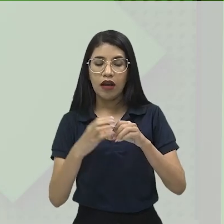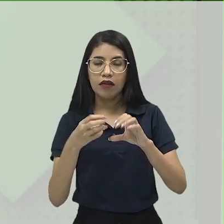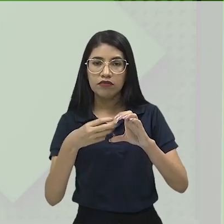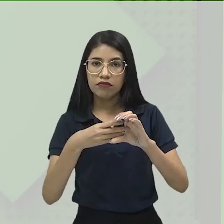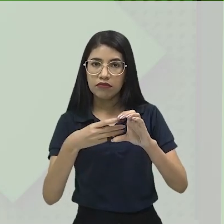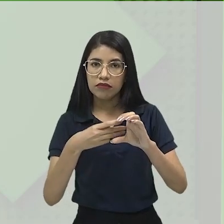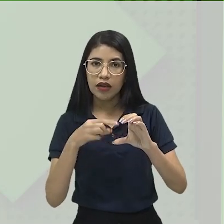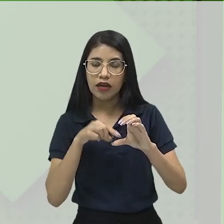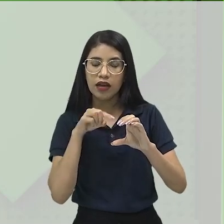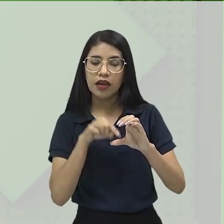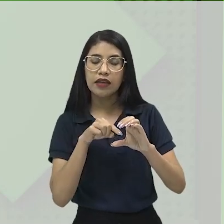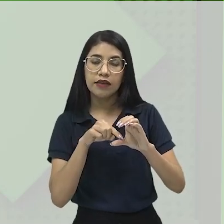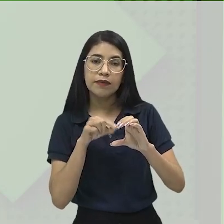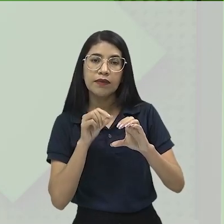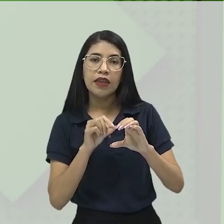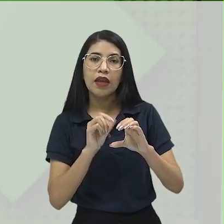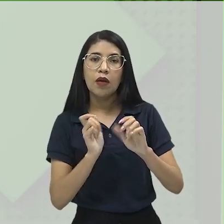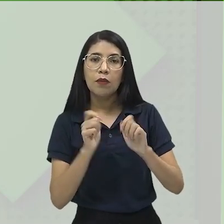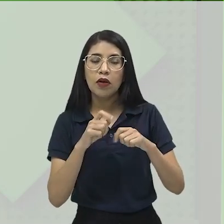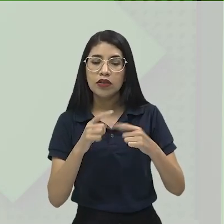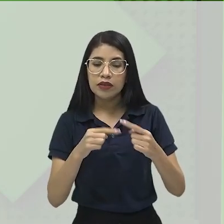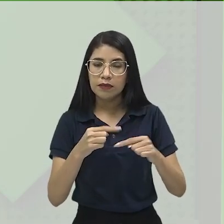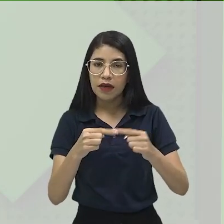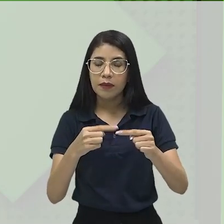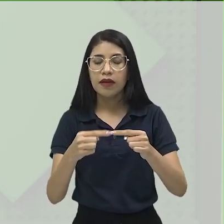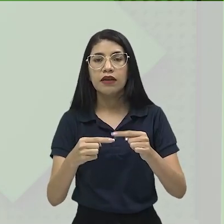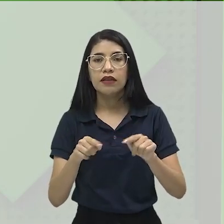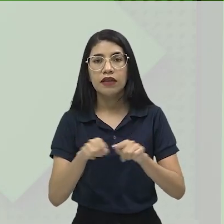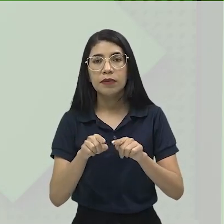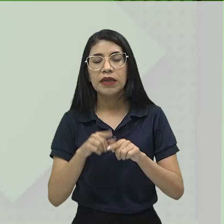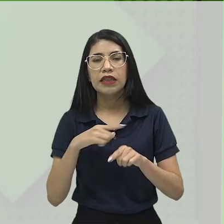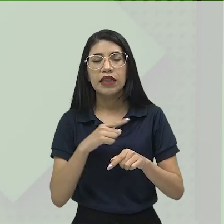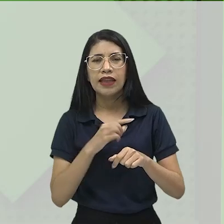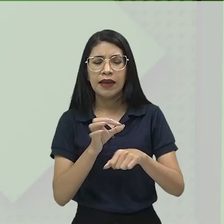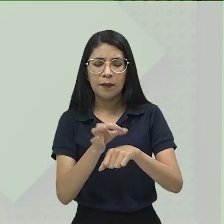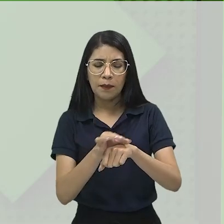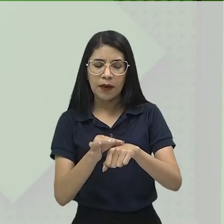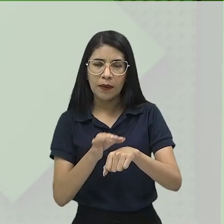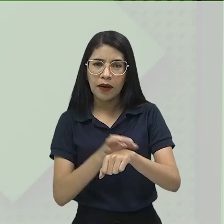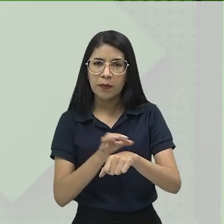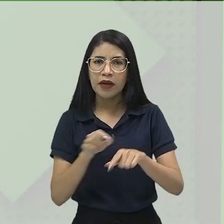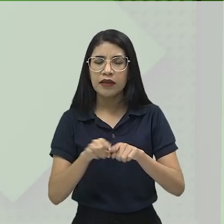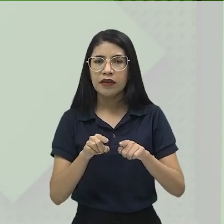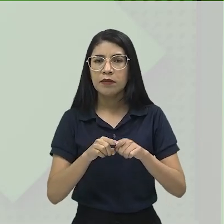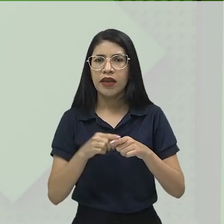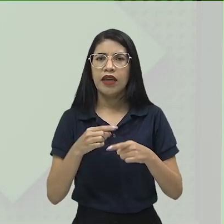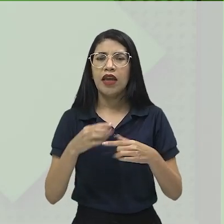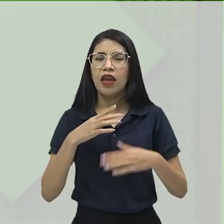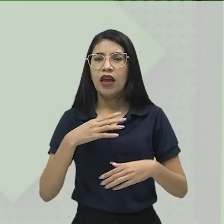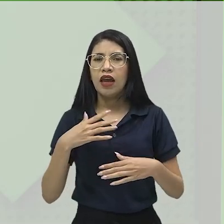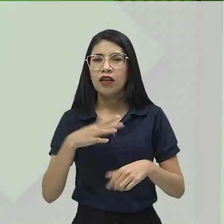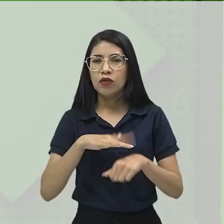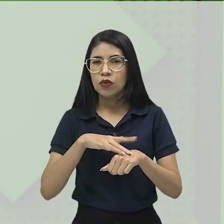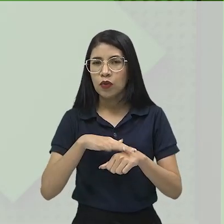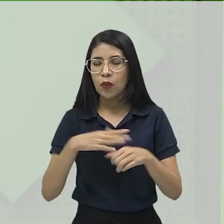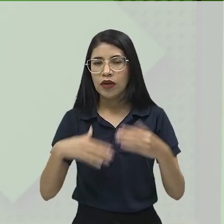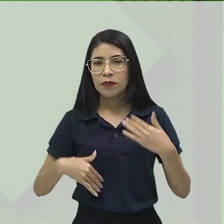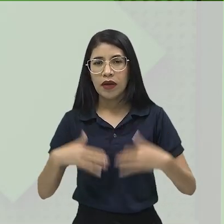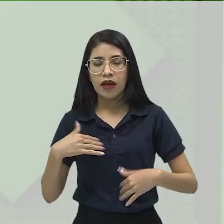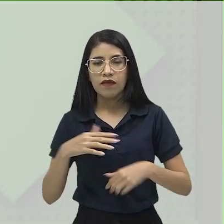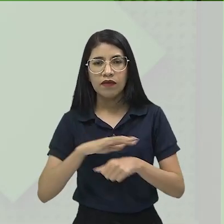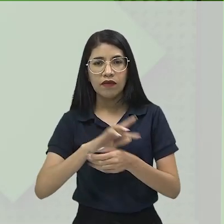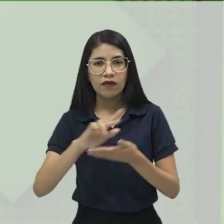essa célula hospedeira para se reproduzir, vão causar lesões, vão causar infecções, né? E aí a gente vai ter